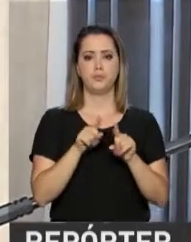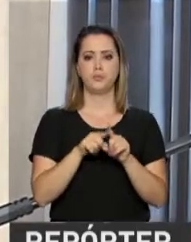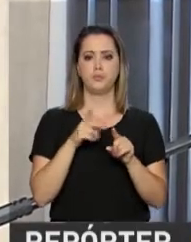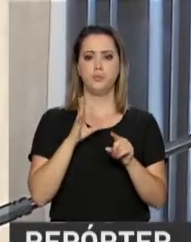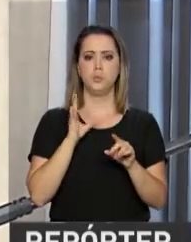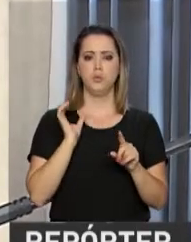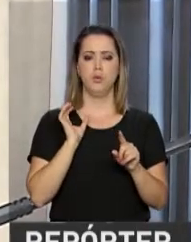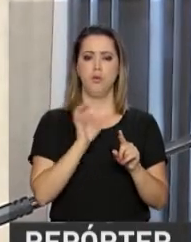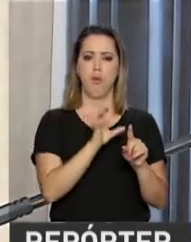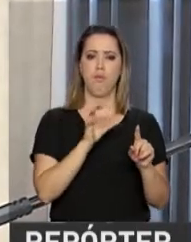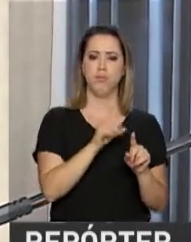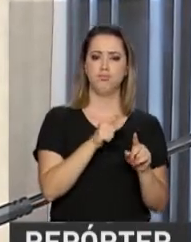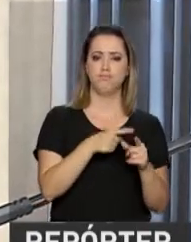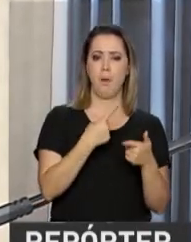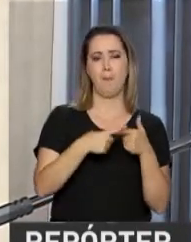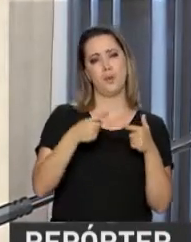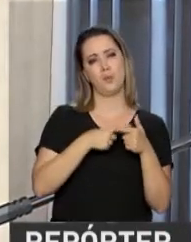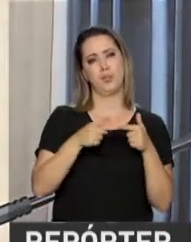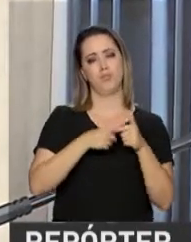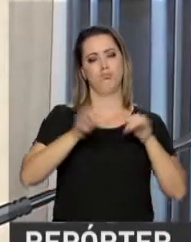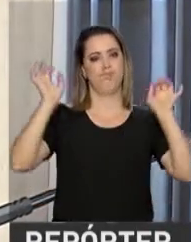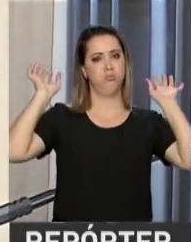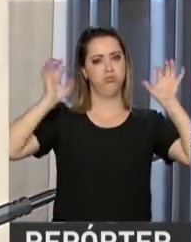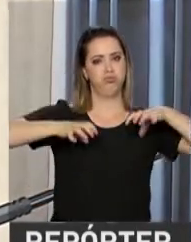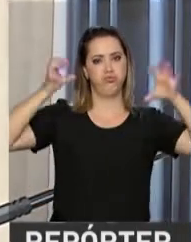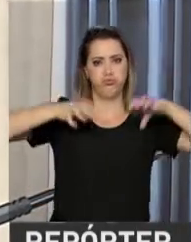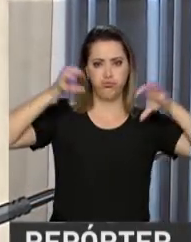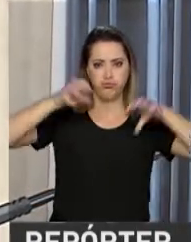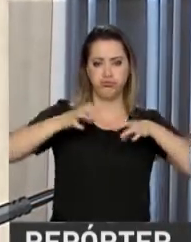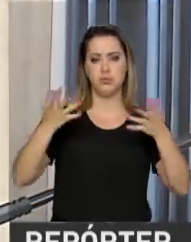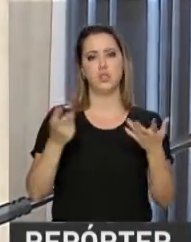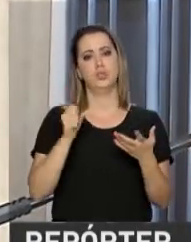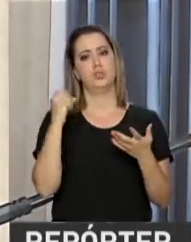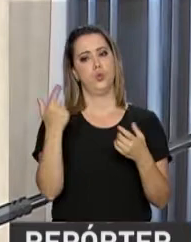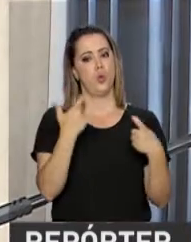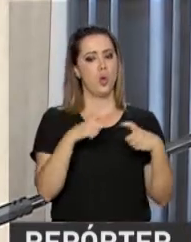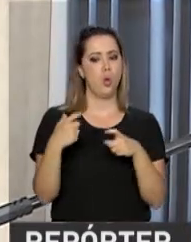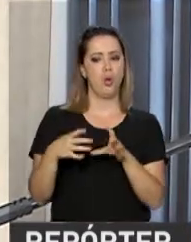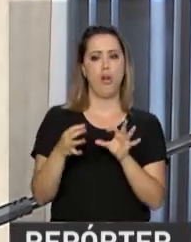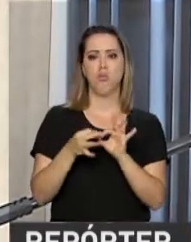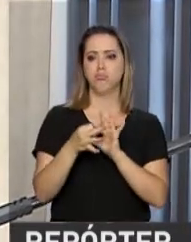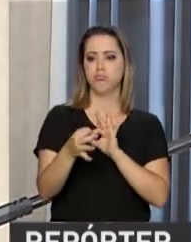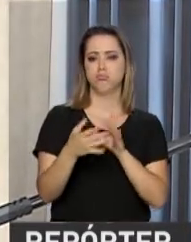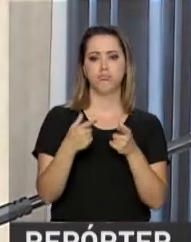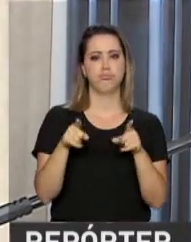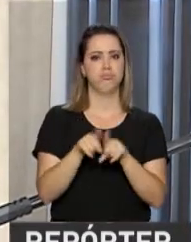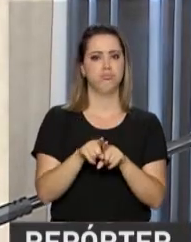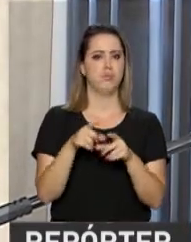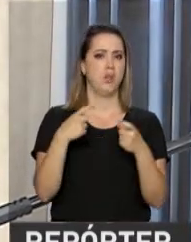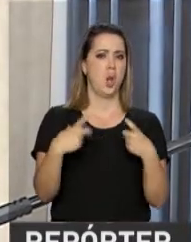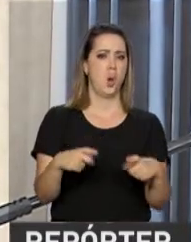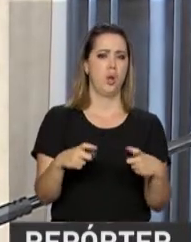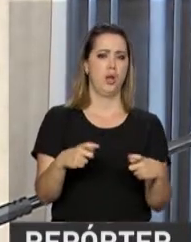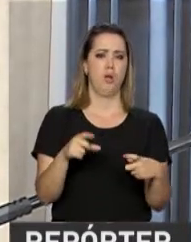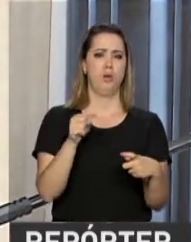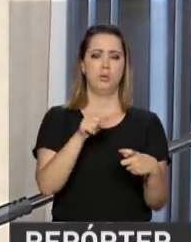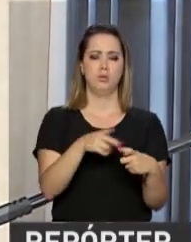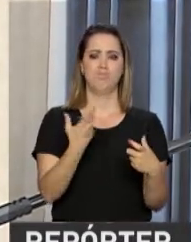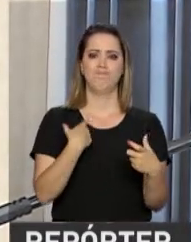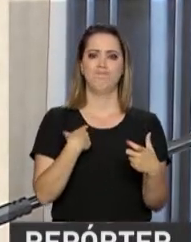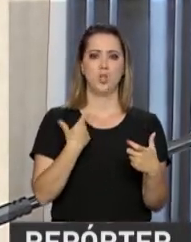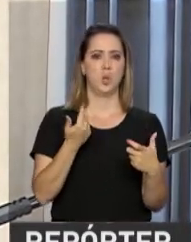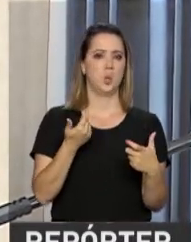afetadas de forma irreversível ou que estão localizados em locais cuja